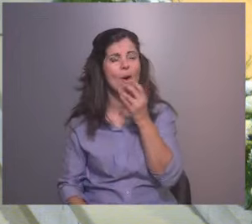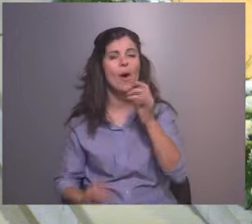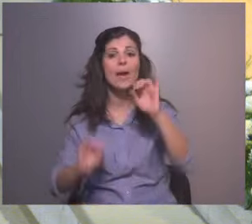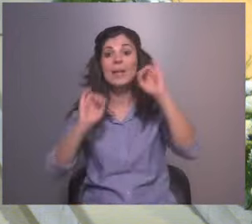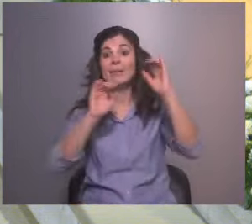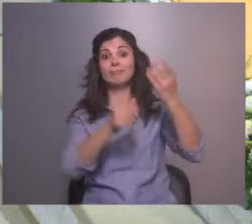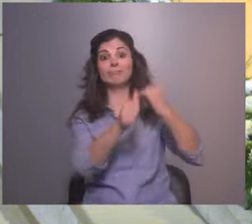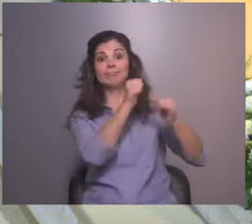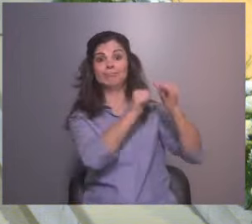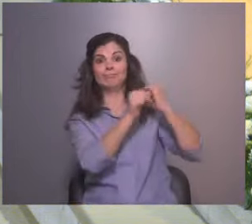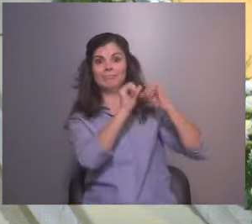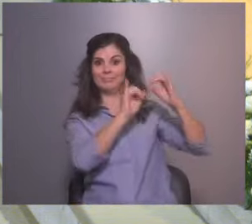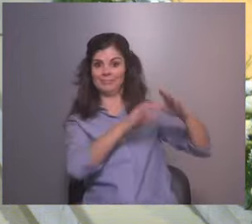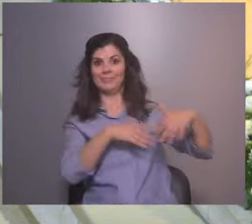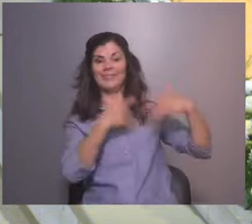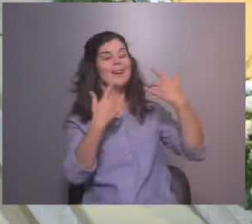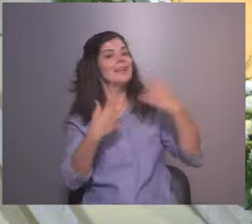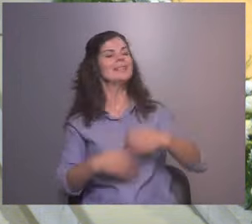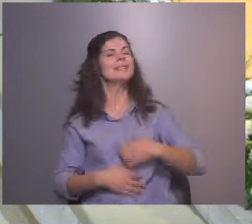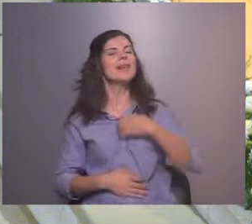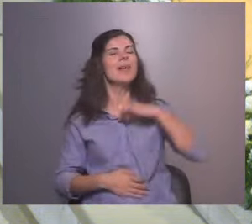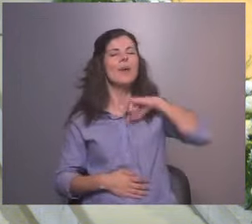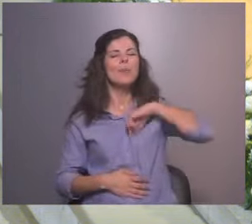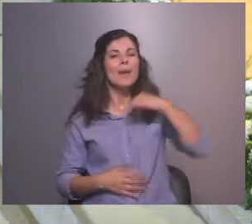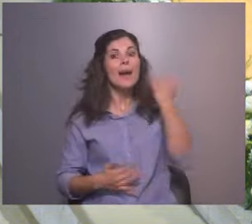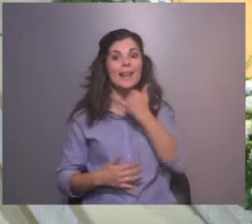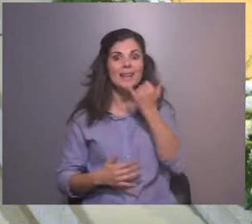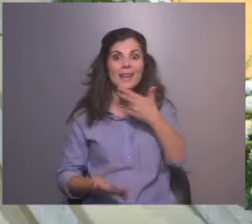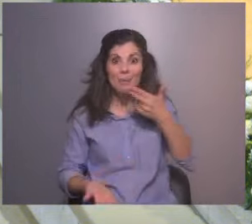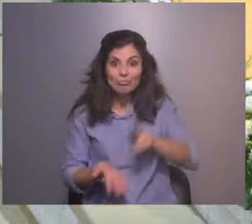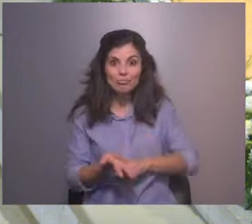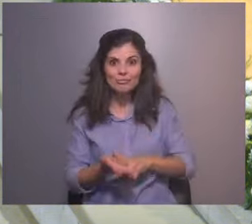aleluia. Todos.